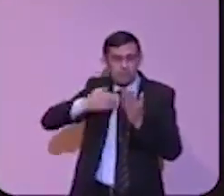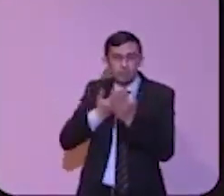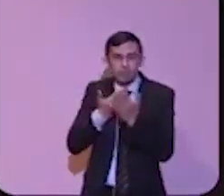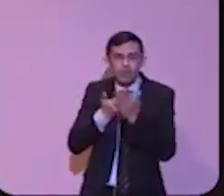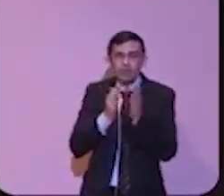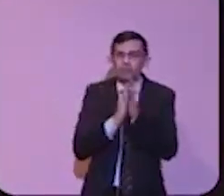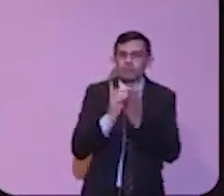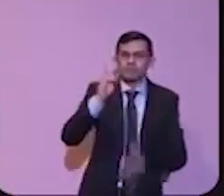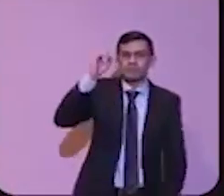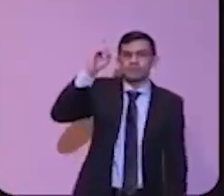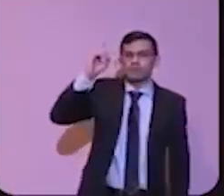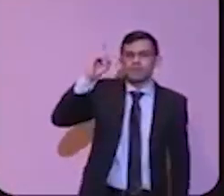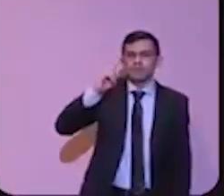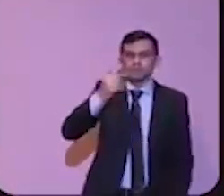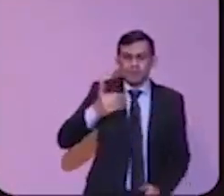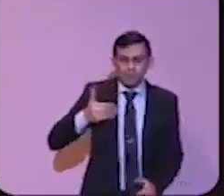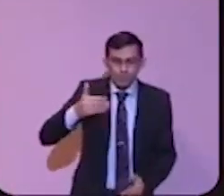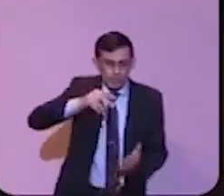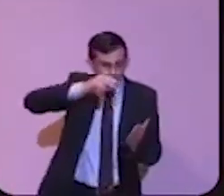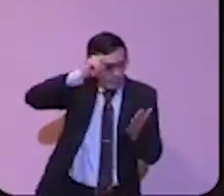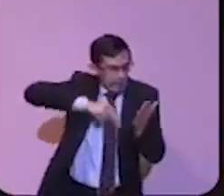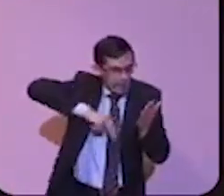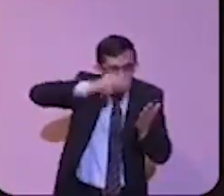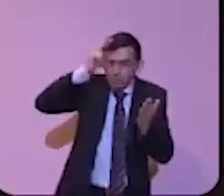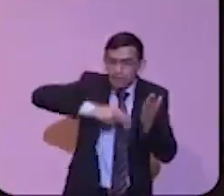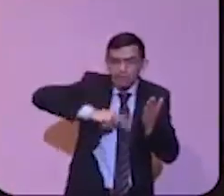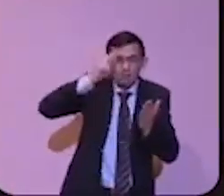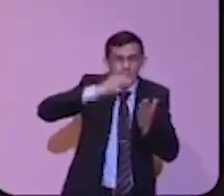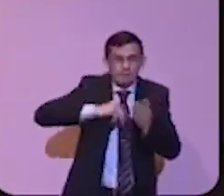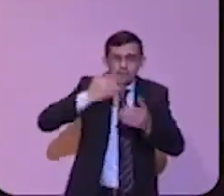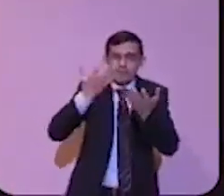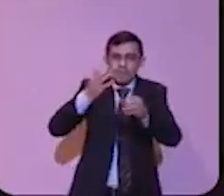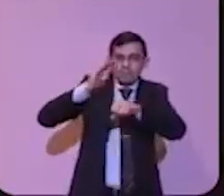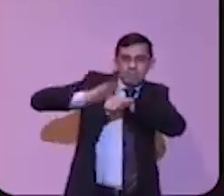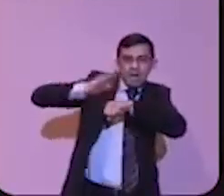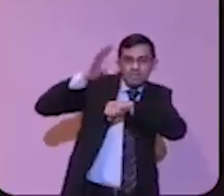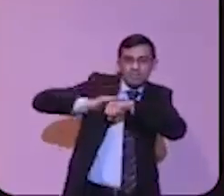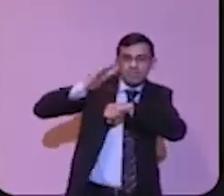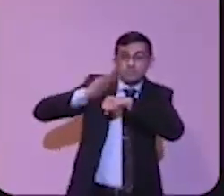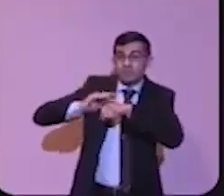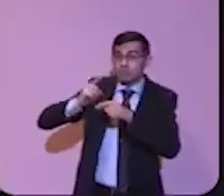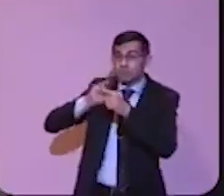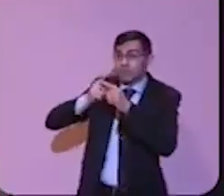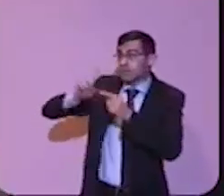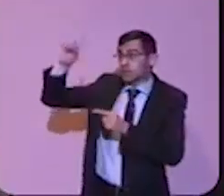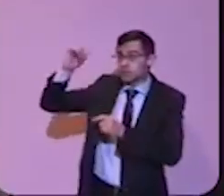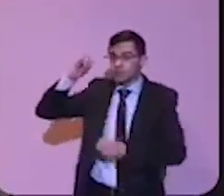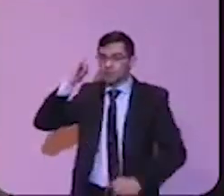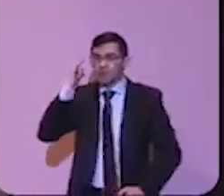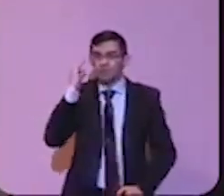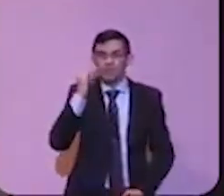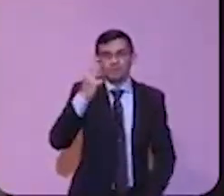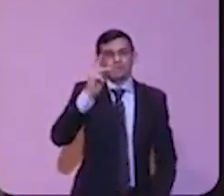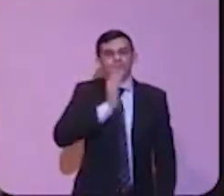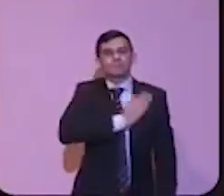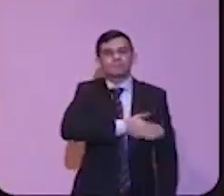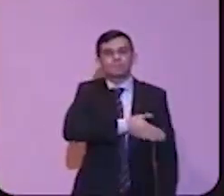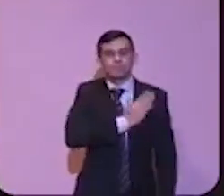E você vai ler, e você vai continuar lendo, e não vai se saciar, porque Deus vai falar com você através da sua